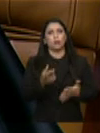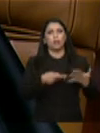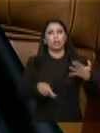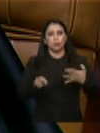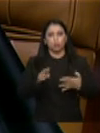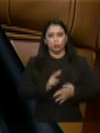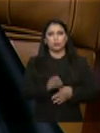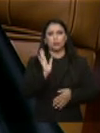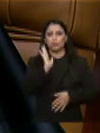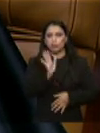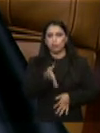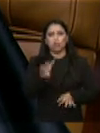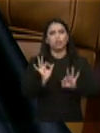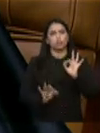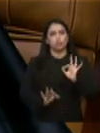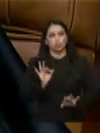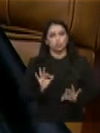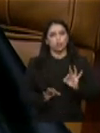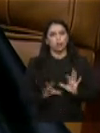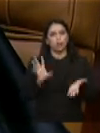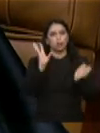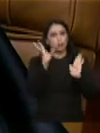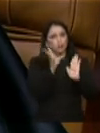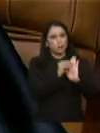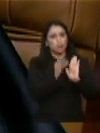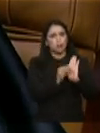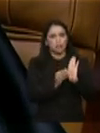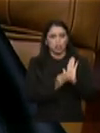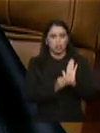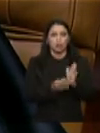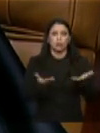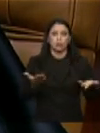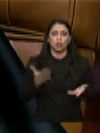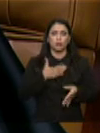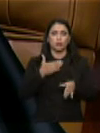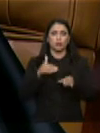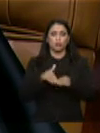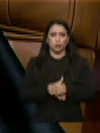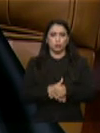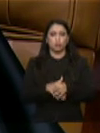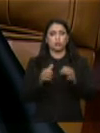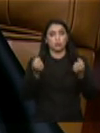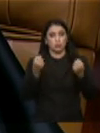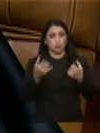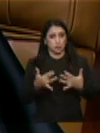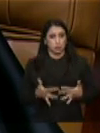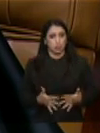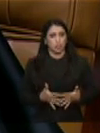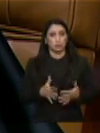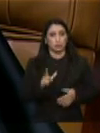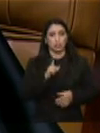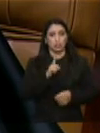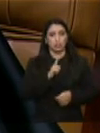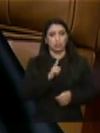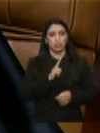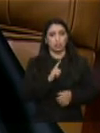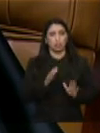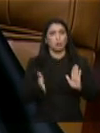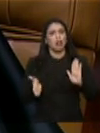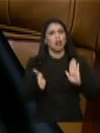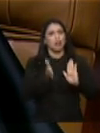material, passo a fazer breves considerações. Dê início, trato da adoção de uma